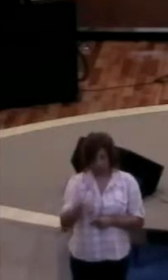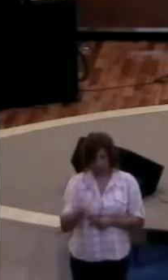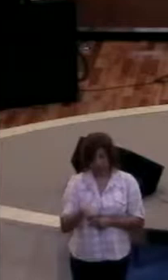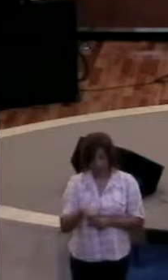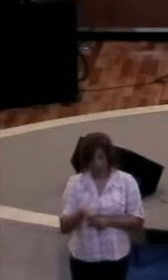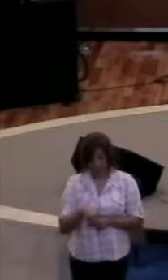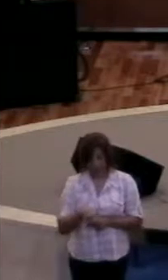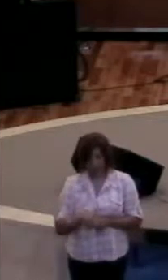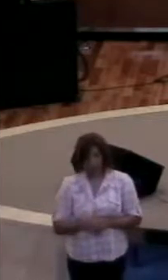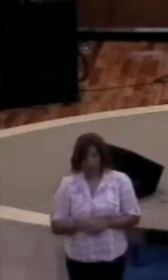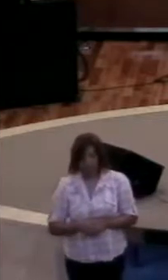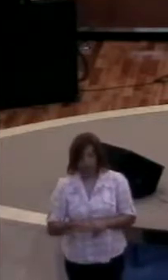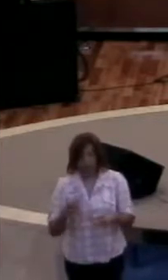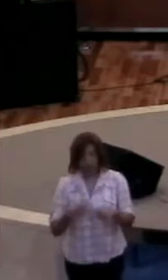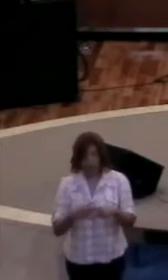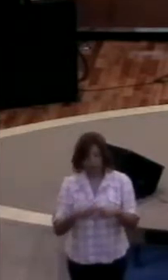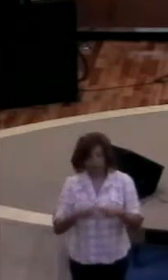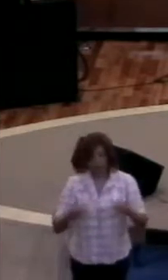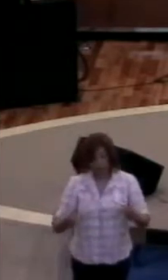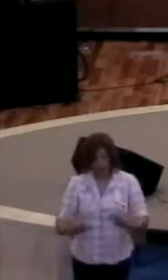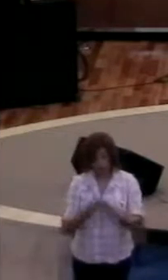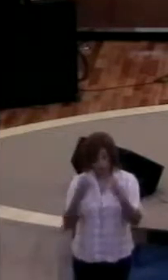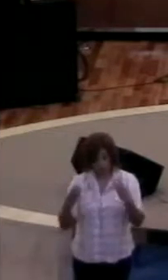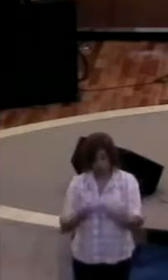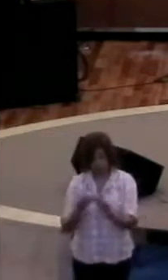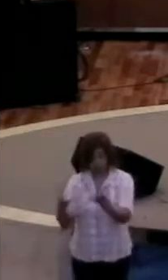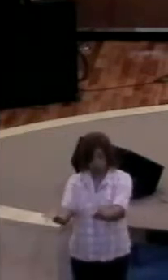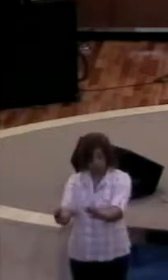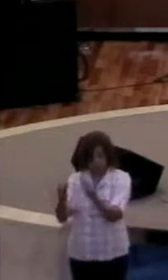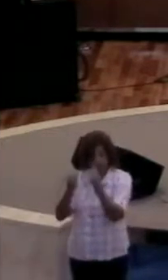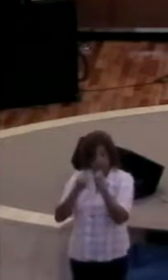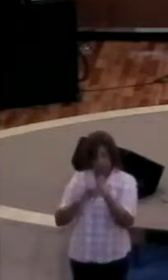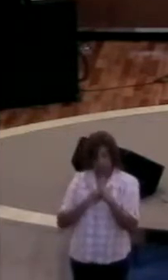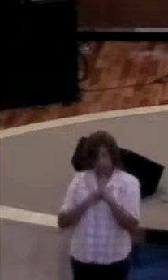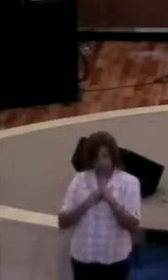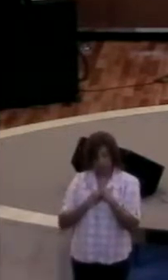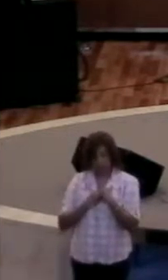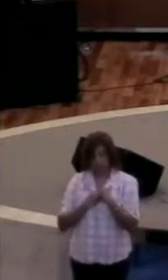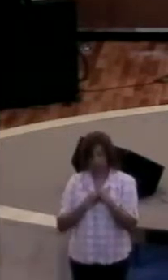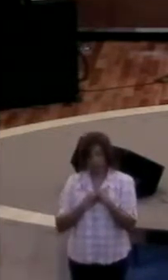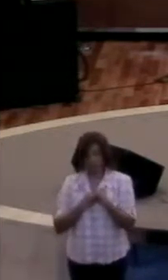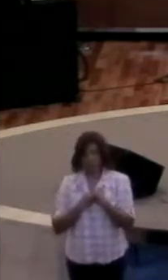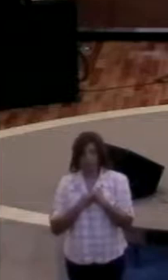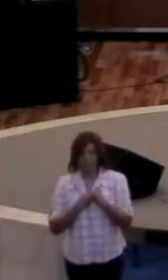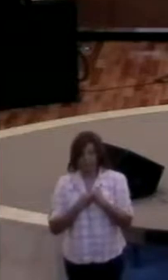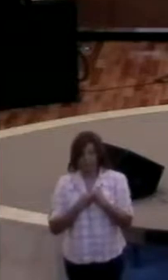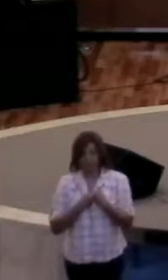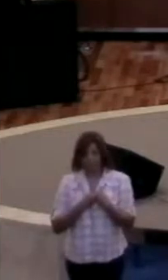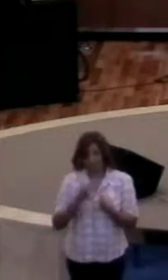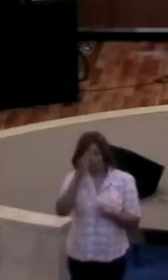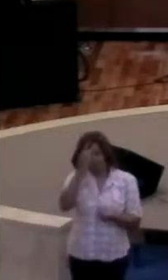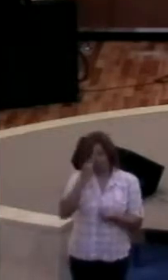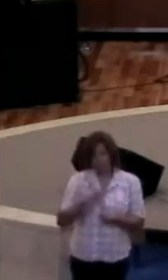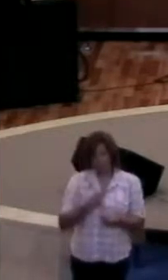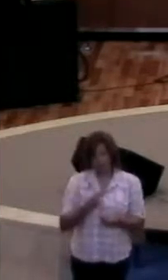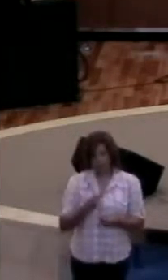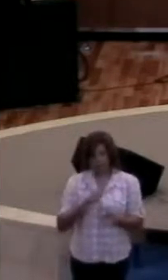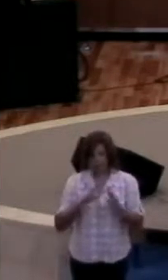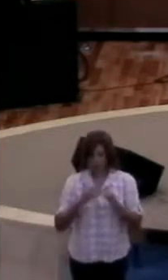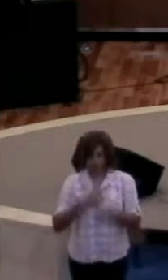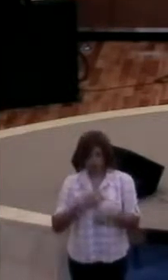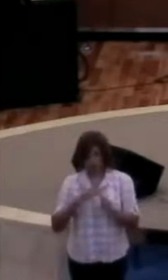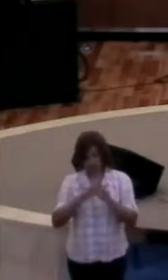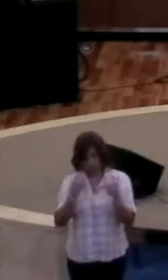Maria, para que os judeus então recebessem isso com maior eficácia e com maior propriedade. Mateus,